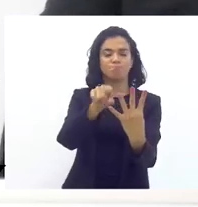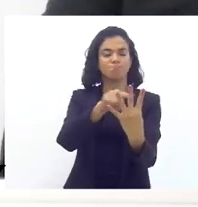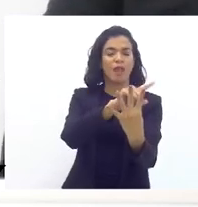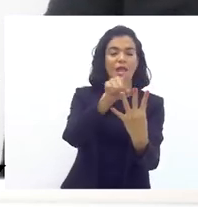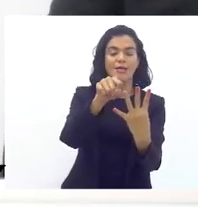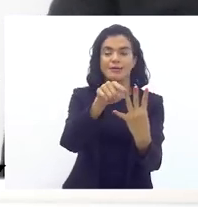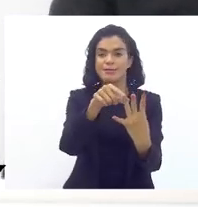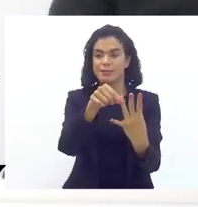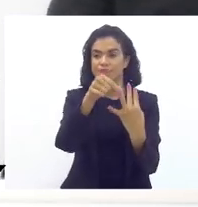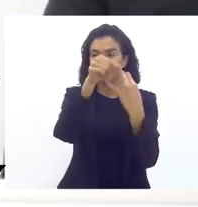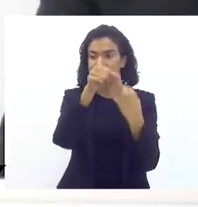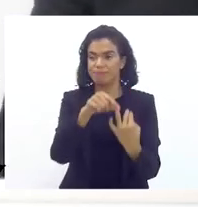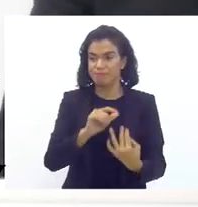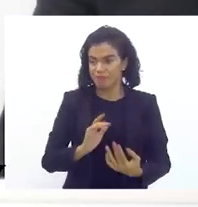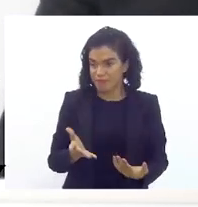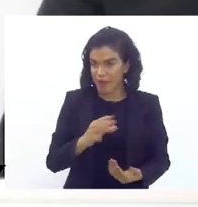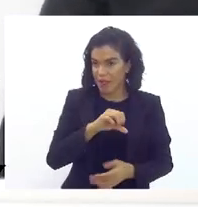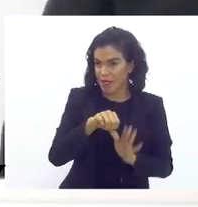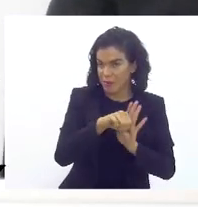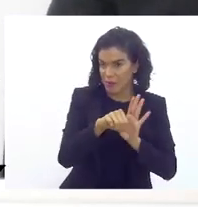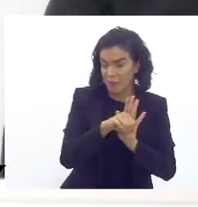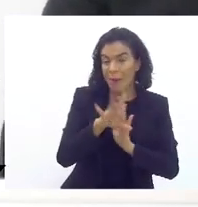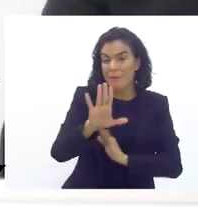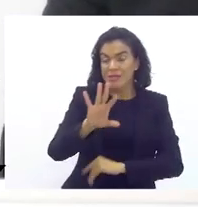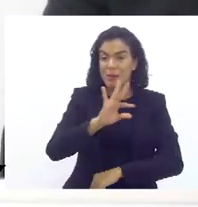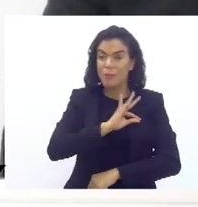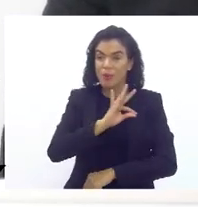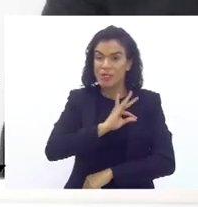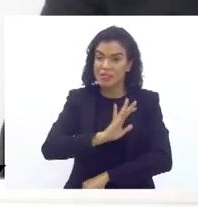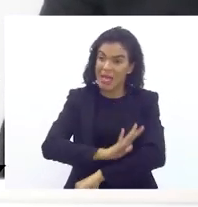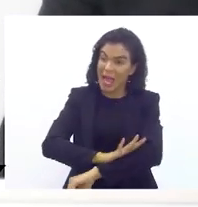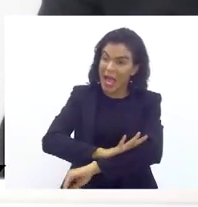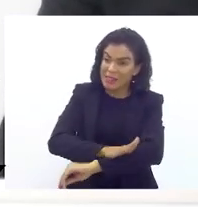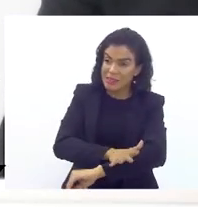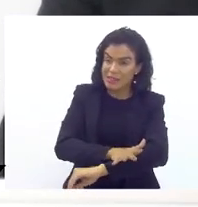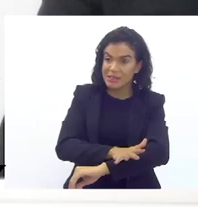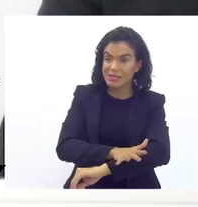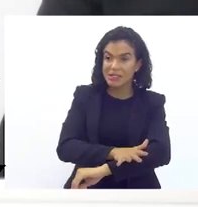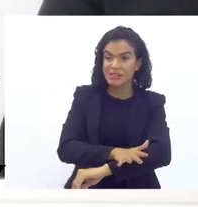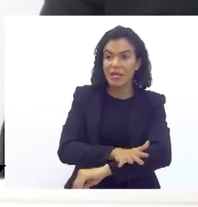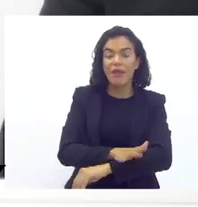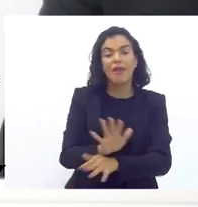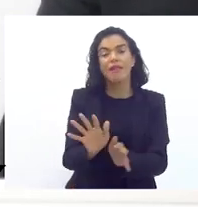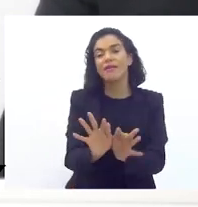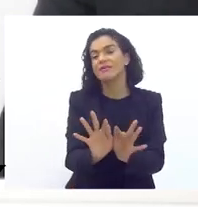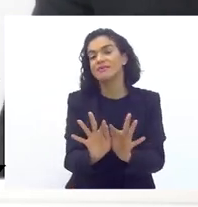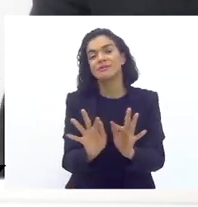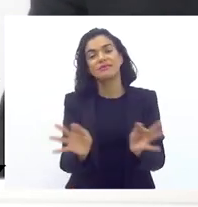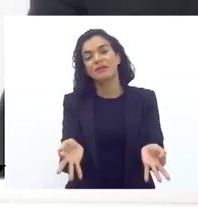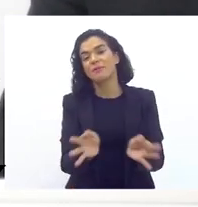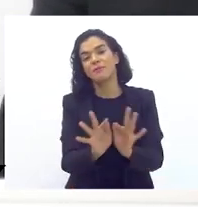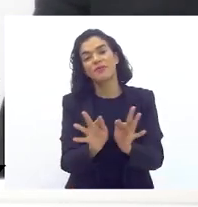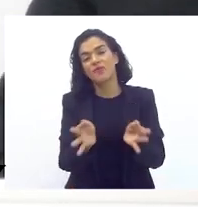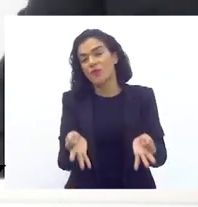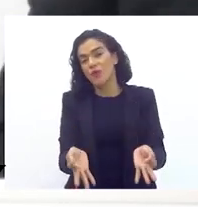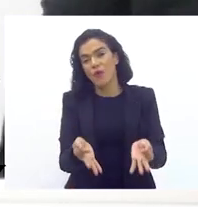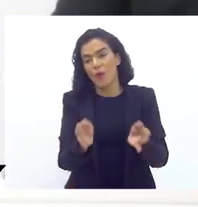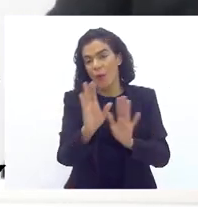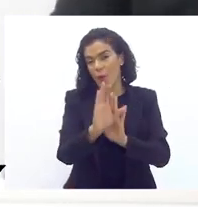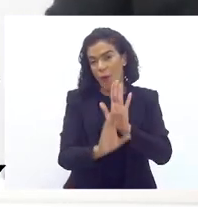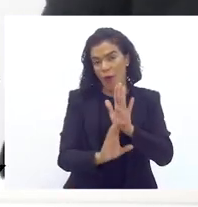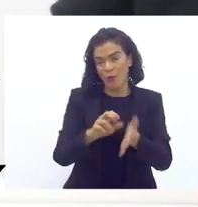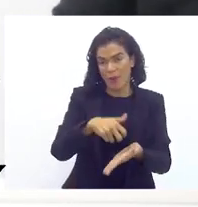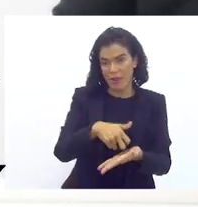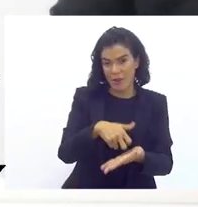polícias Infelizmente essa polícia racista que nós temos ele simplificaram de tal forma que a gente